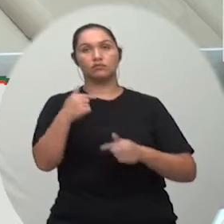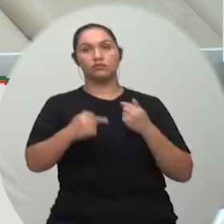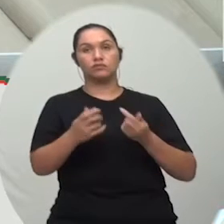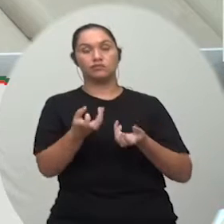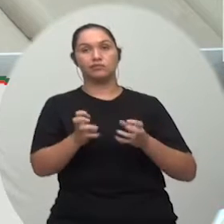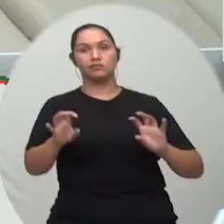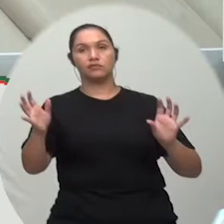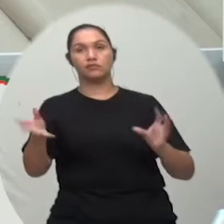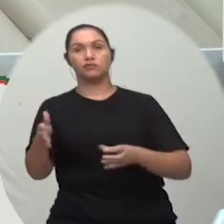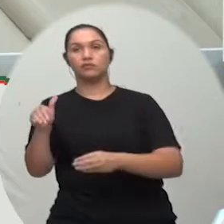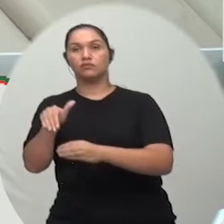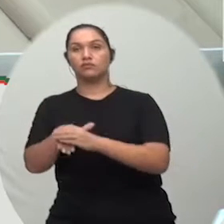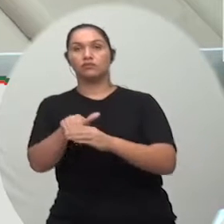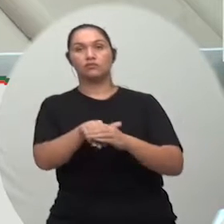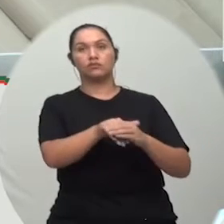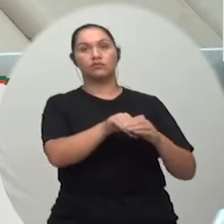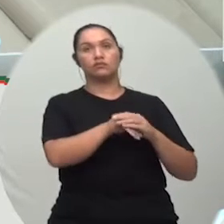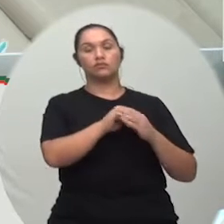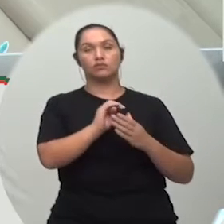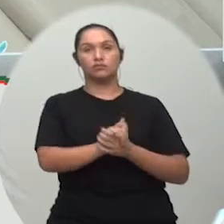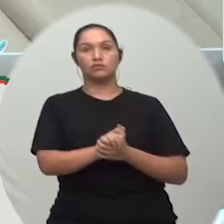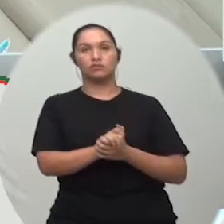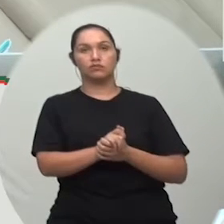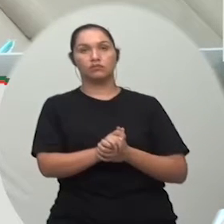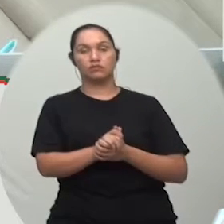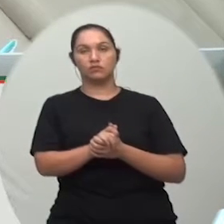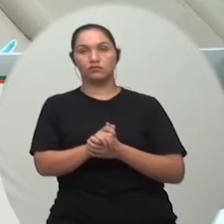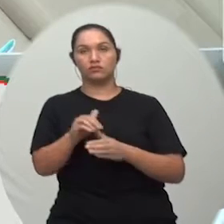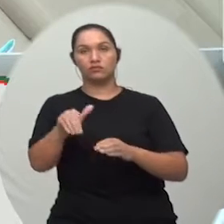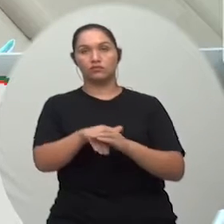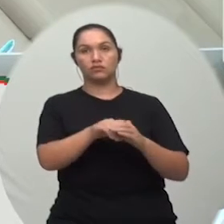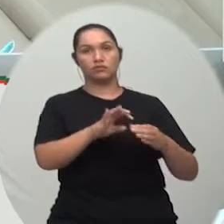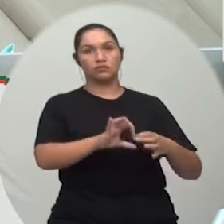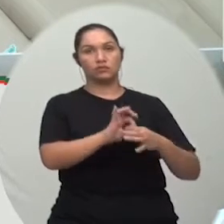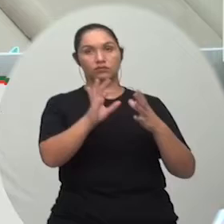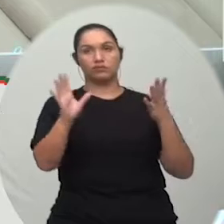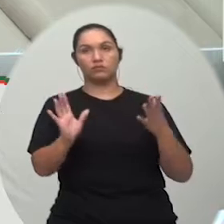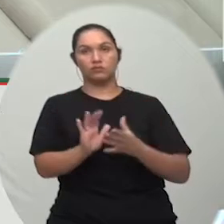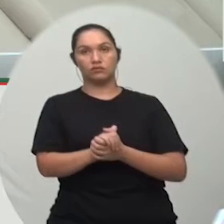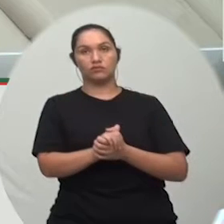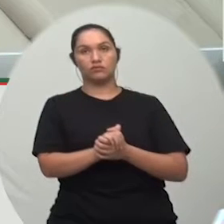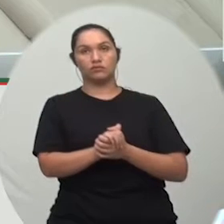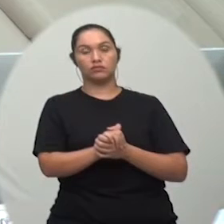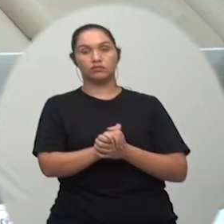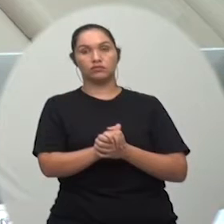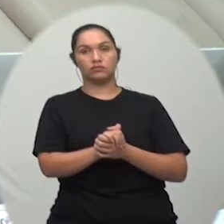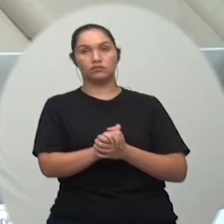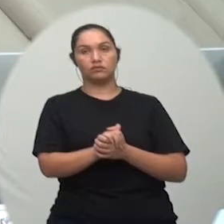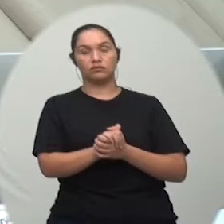Não havendo quem queira discutir, está em votação. Votação liberada.